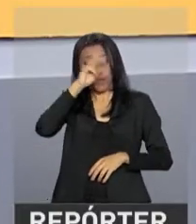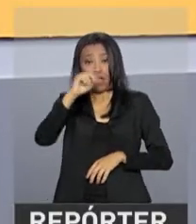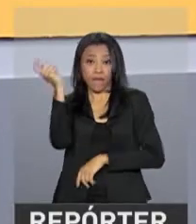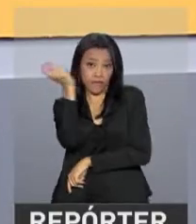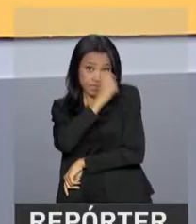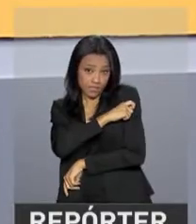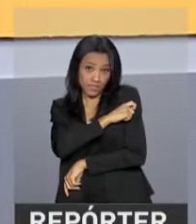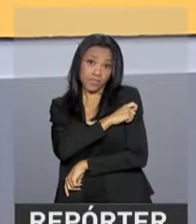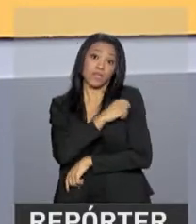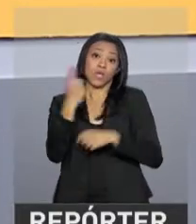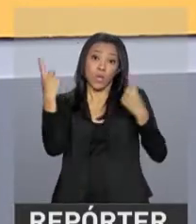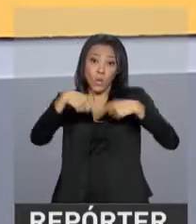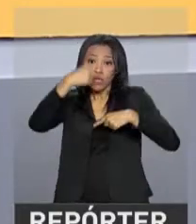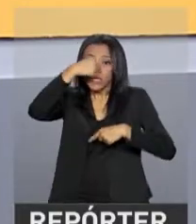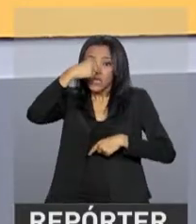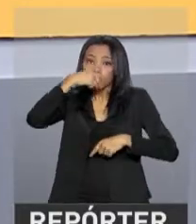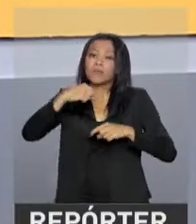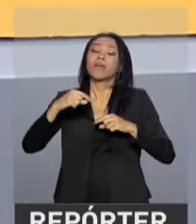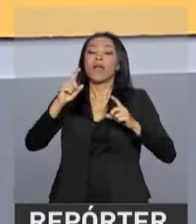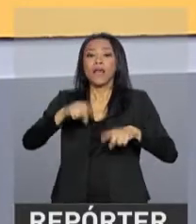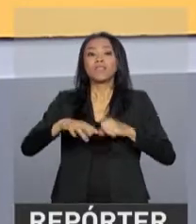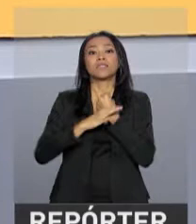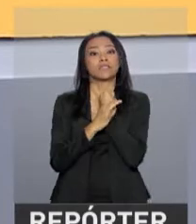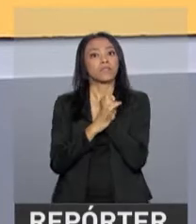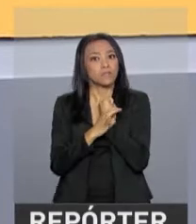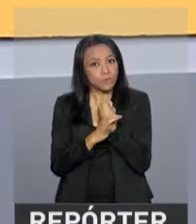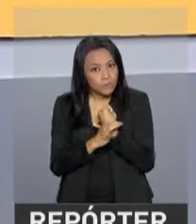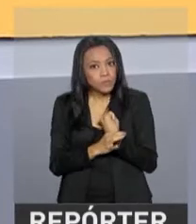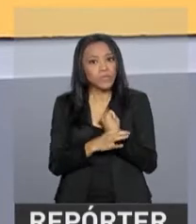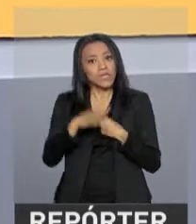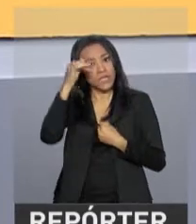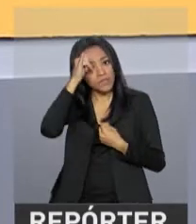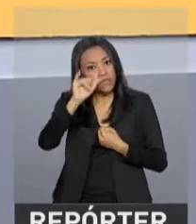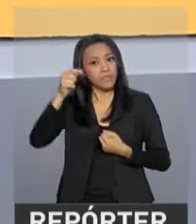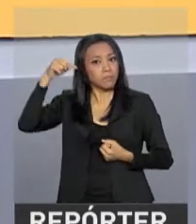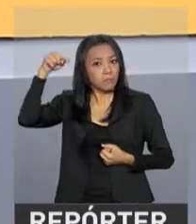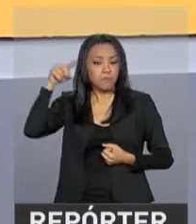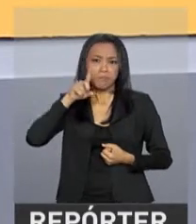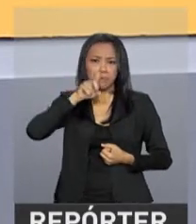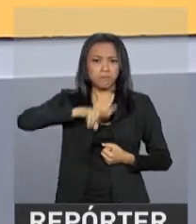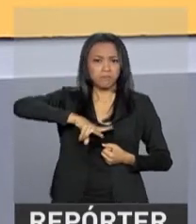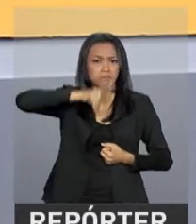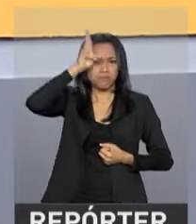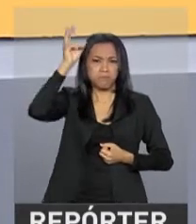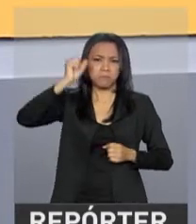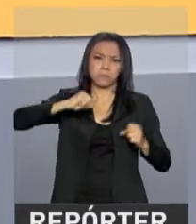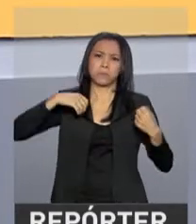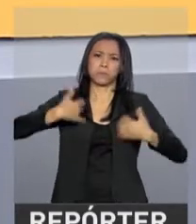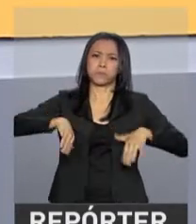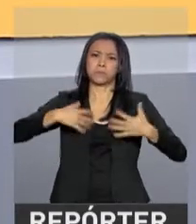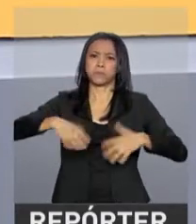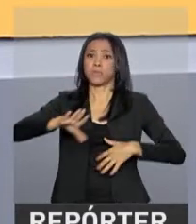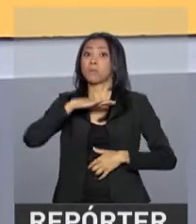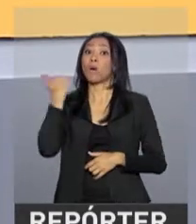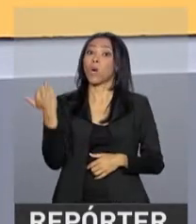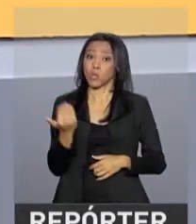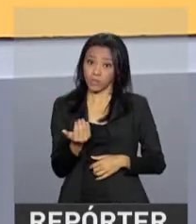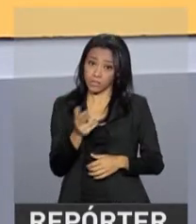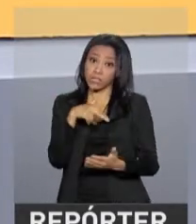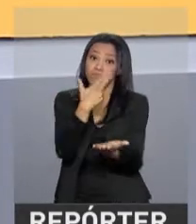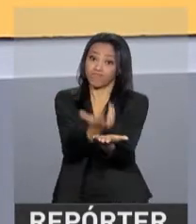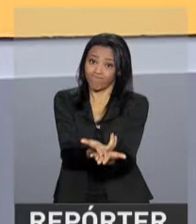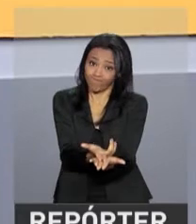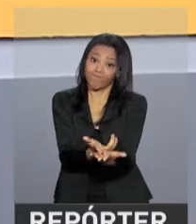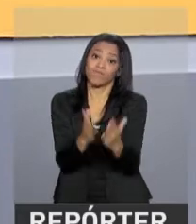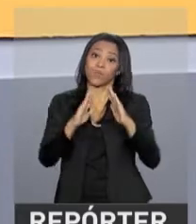gripe é segura, reduz complicações e casos graves da doença, além de internações e mortes. A vacina desta campanha